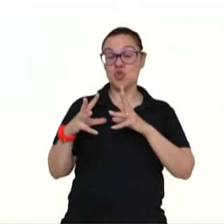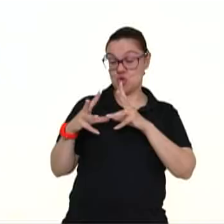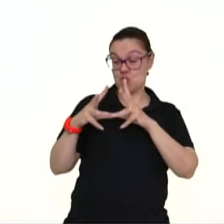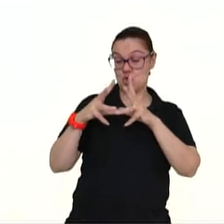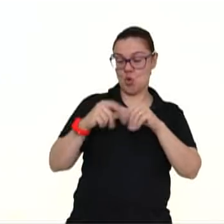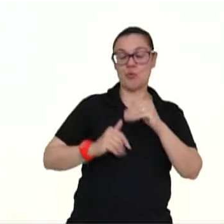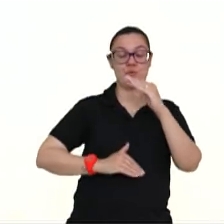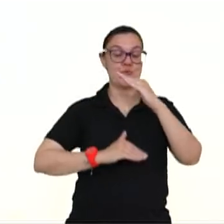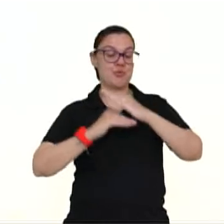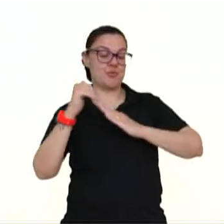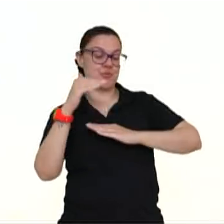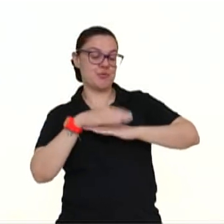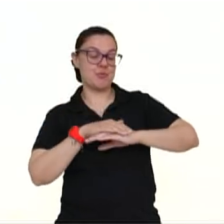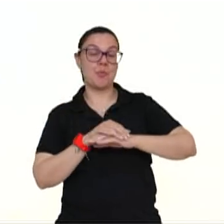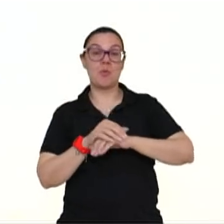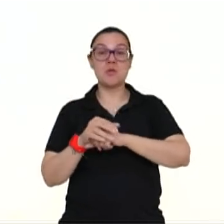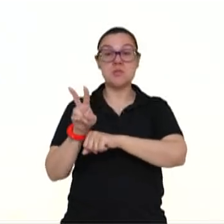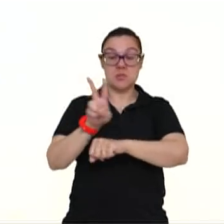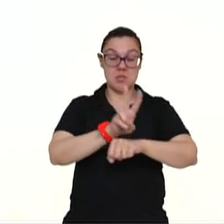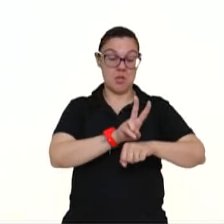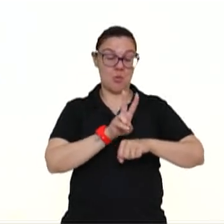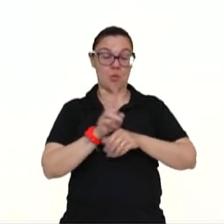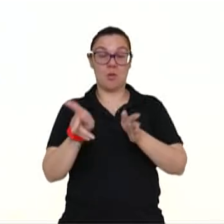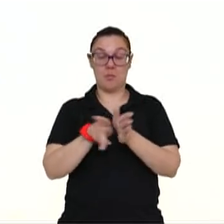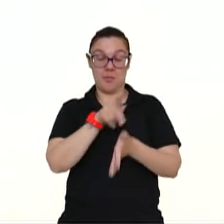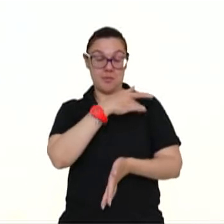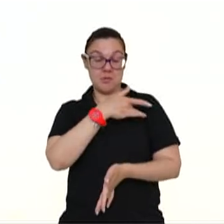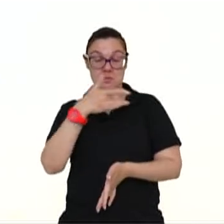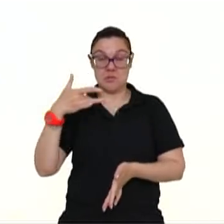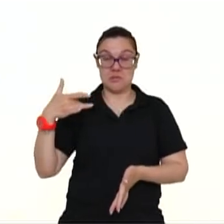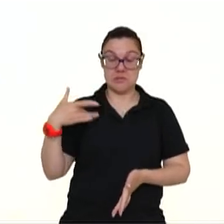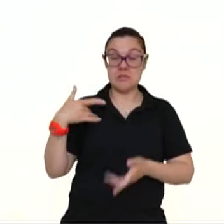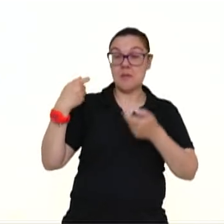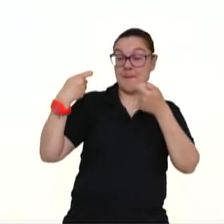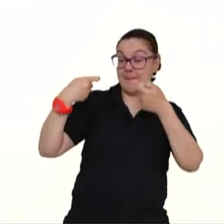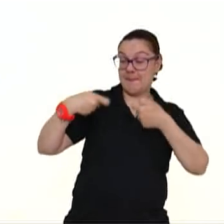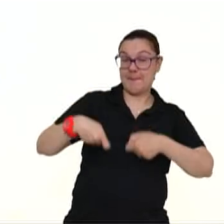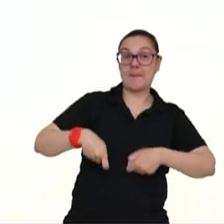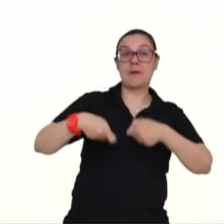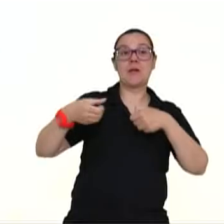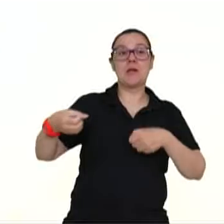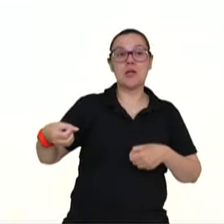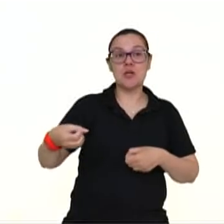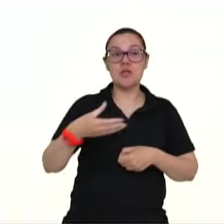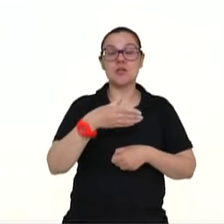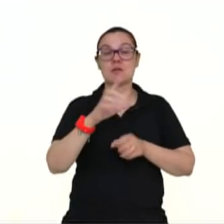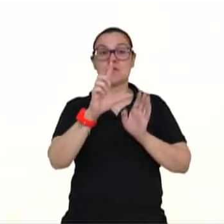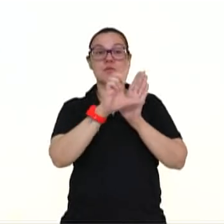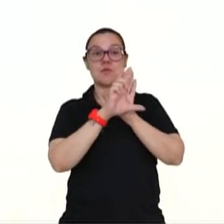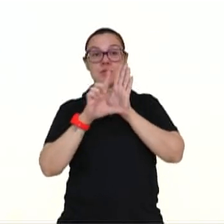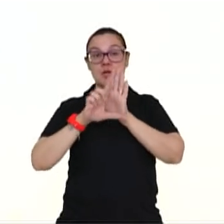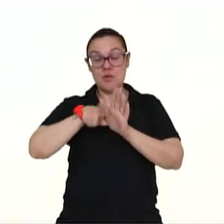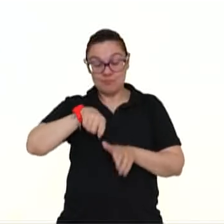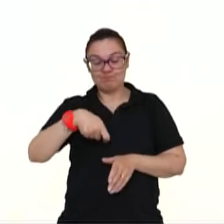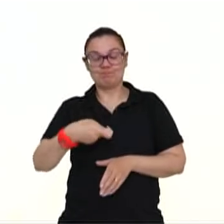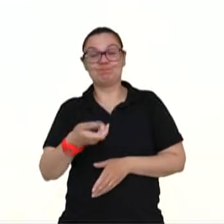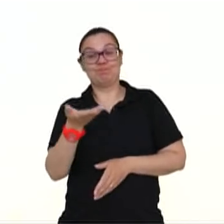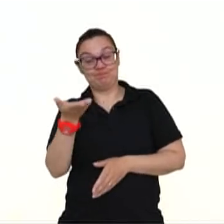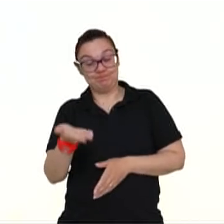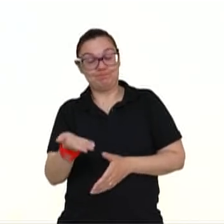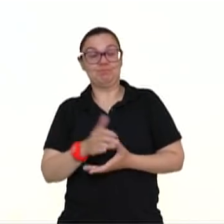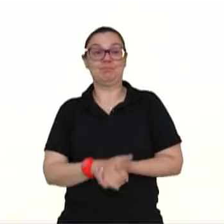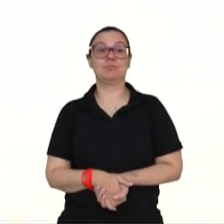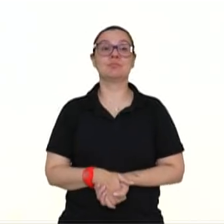Todos os profissionais que lidam com as questões da saúde demandam novas legislações a